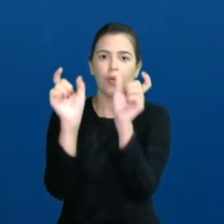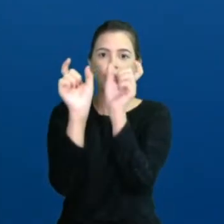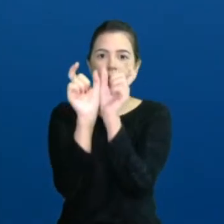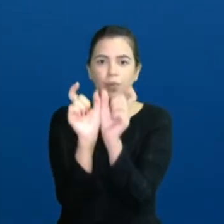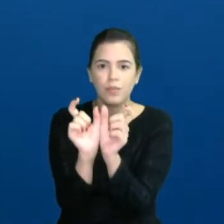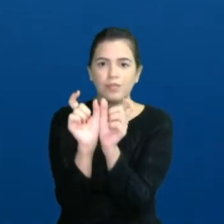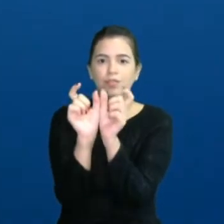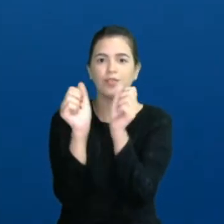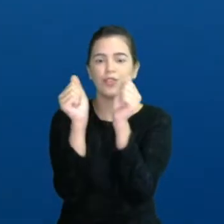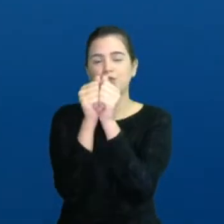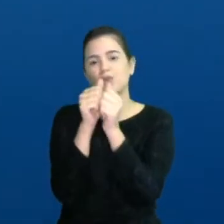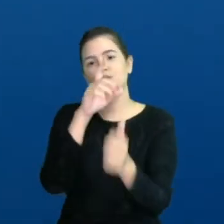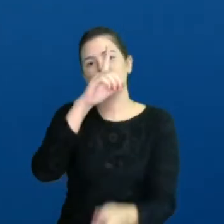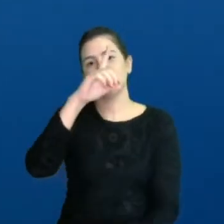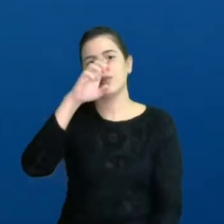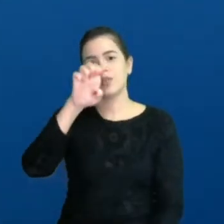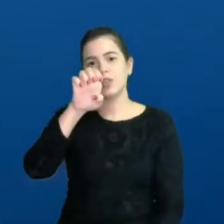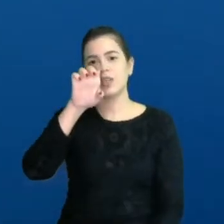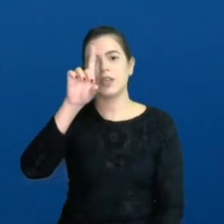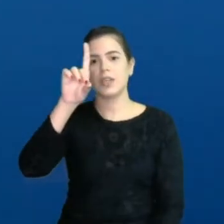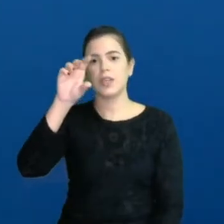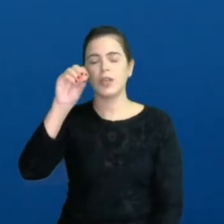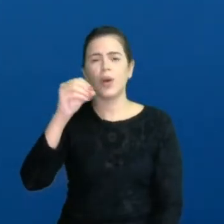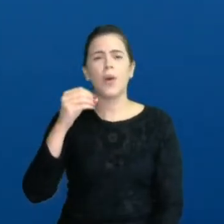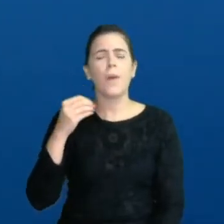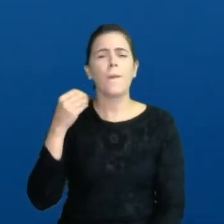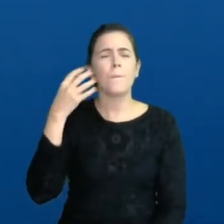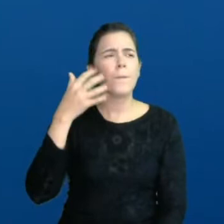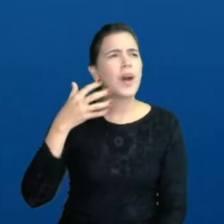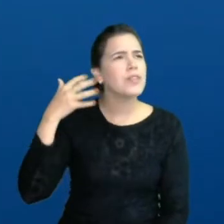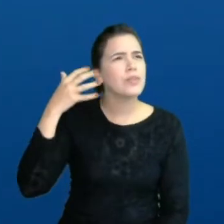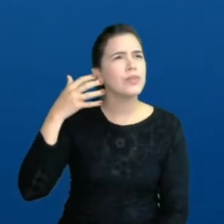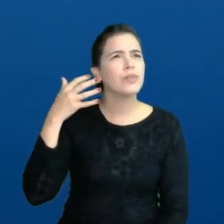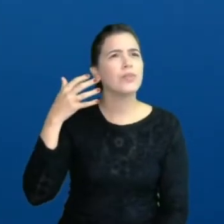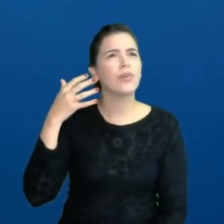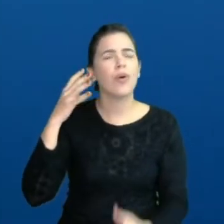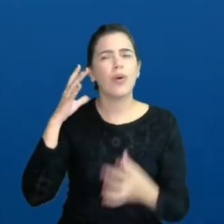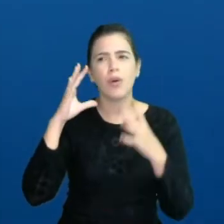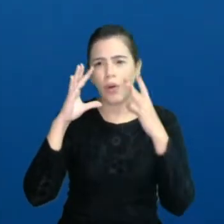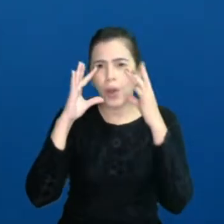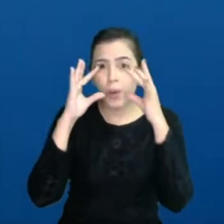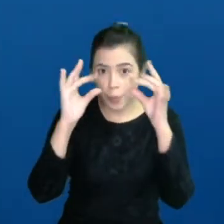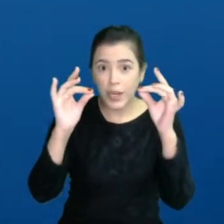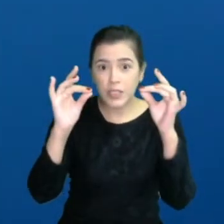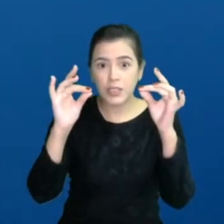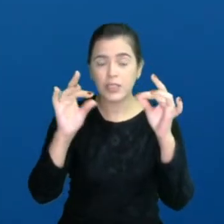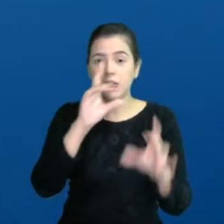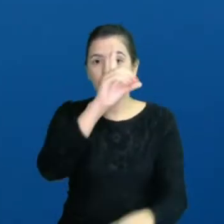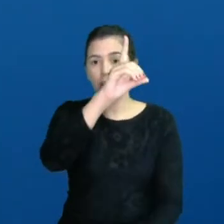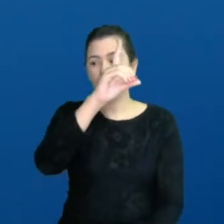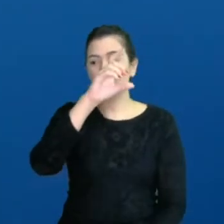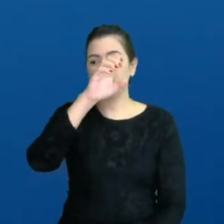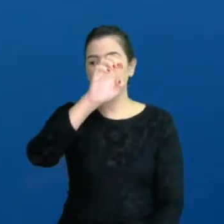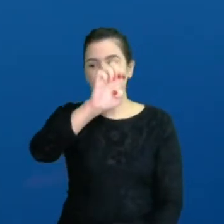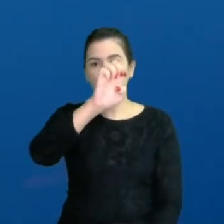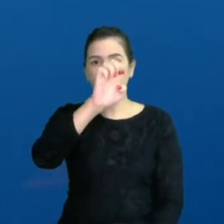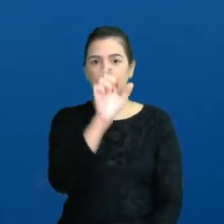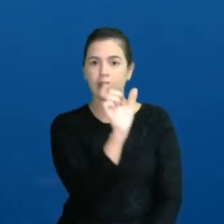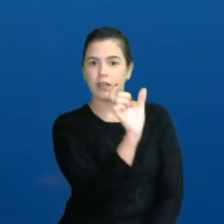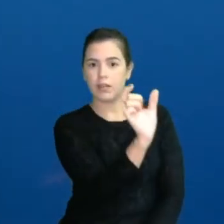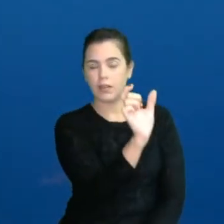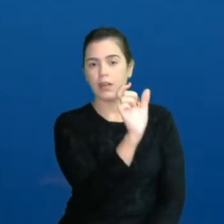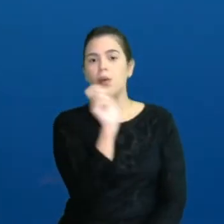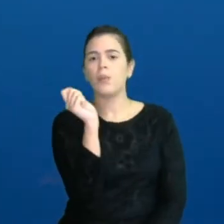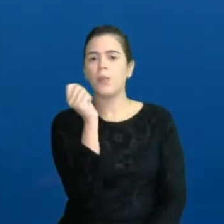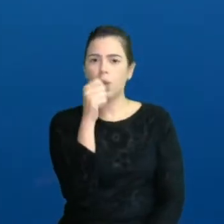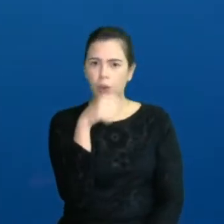Ah, tia, mas eu estou ouvindo o som do D, só do D. É verdade, mas lembra que eu falei para vocês que a letrinha E pode assumir